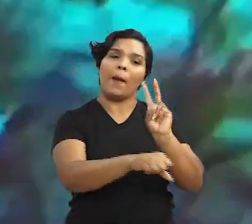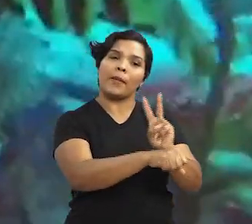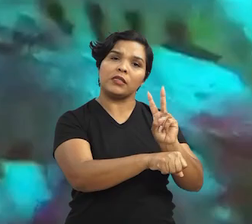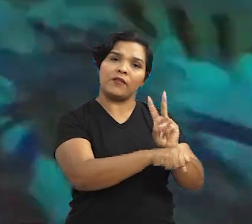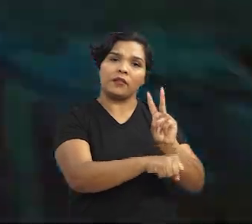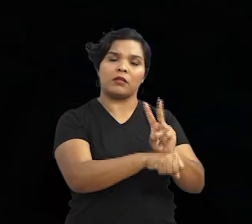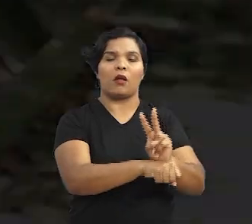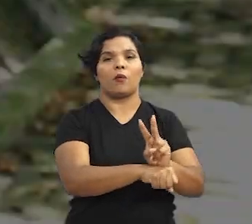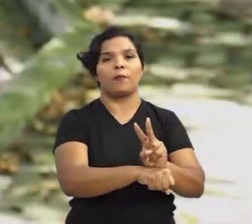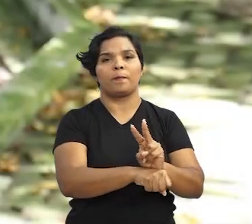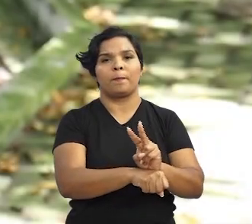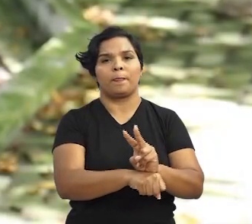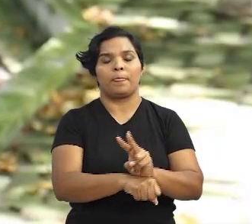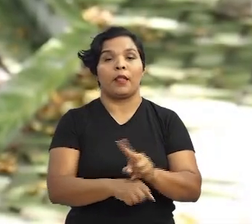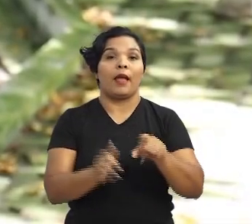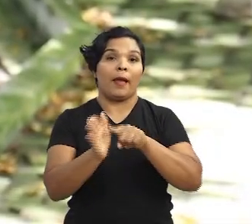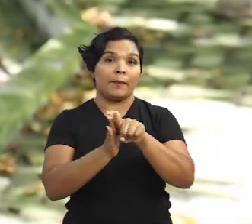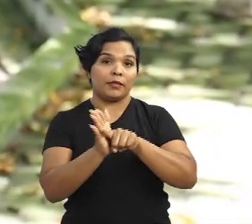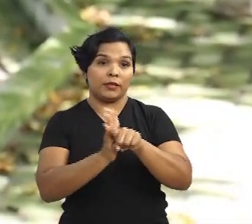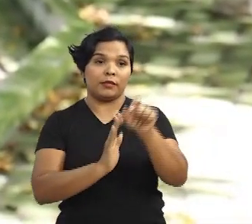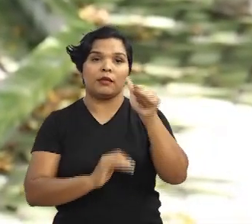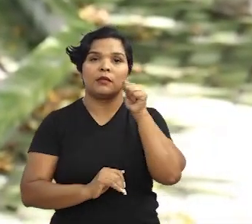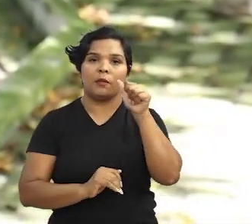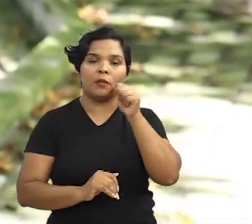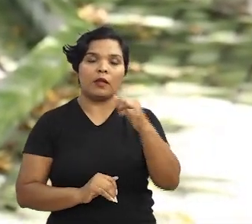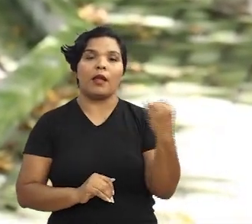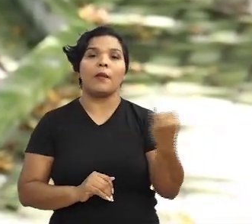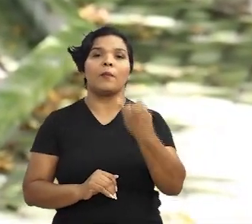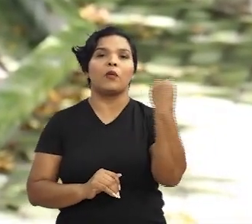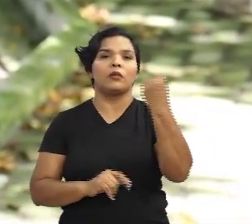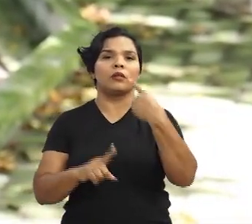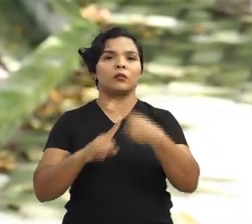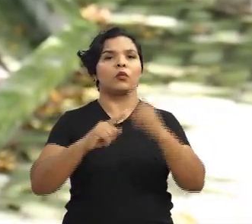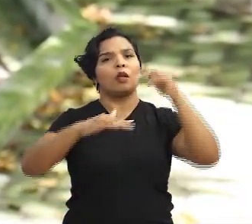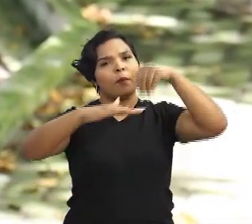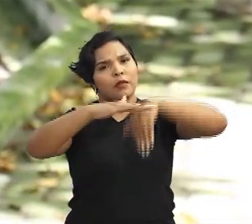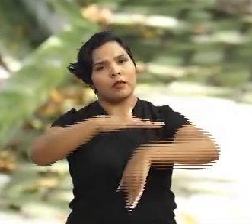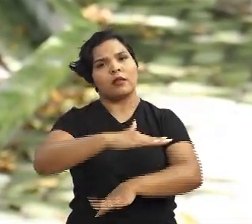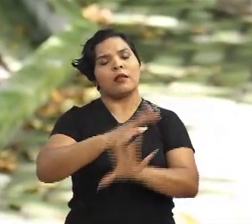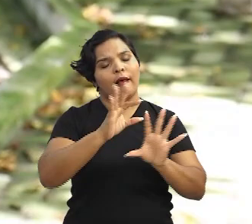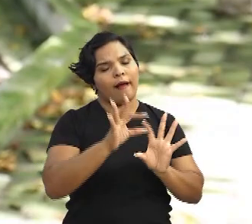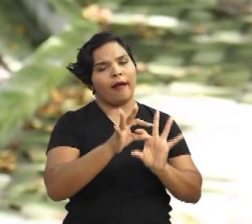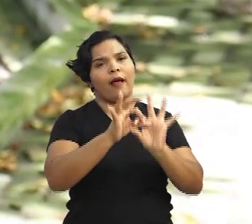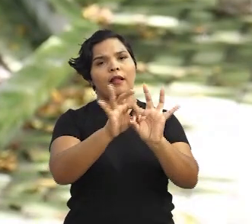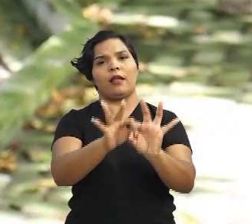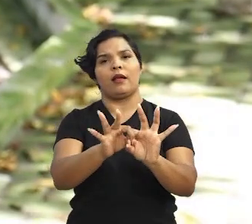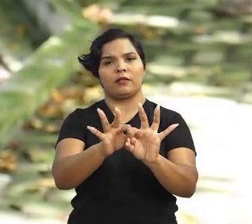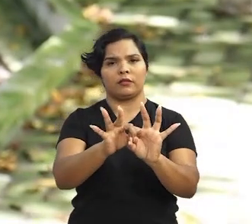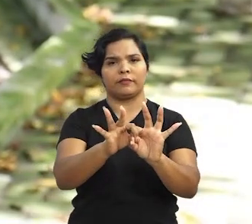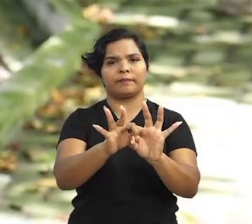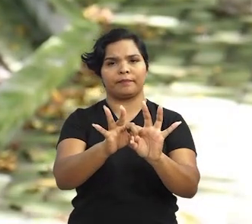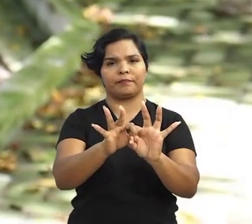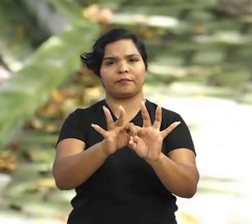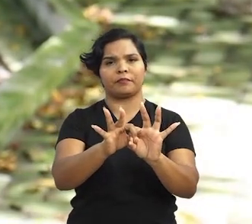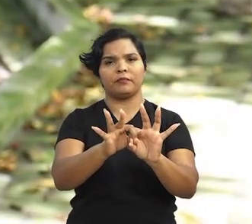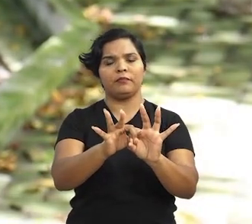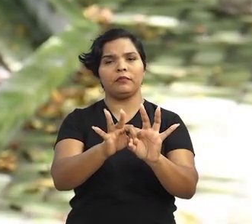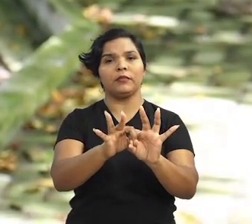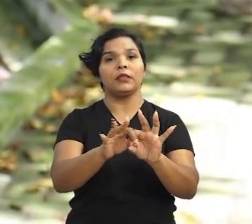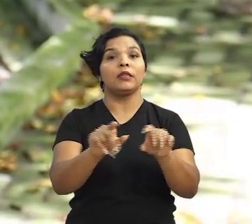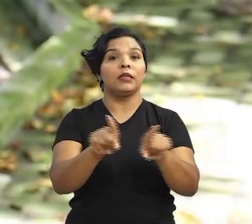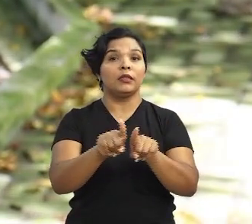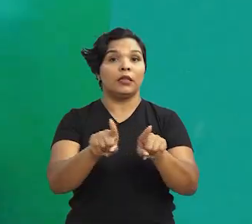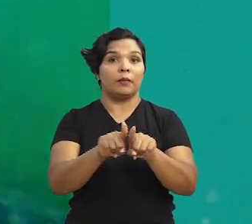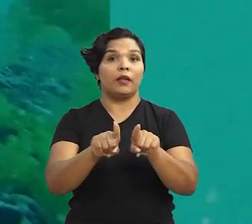da preservação. Essa pesquisa da Ana Flávia Pantalena, ela é importante porque os mergulhadores são aliados, né? Eles